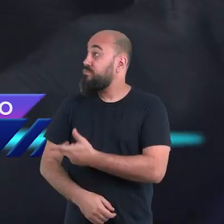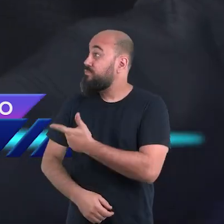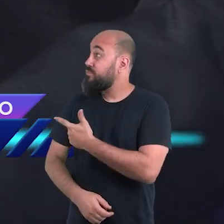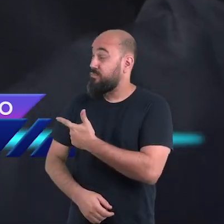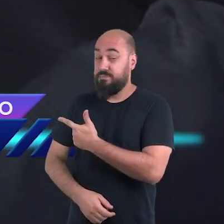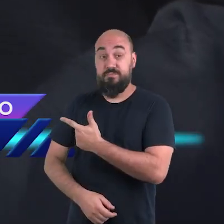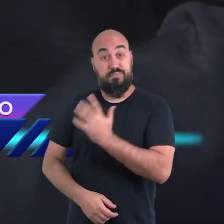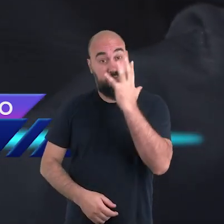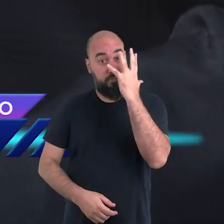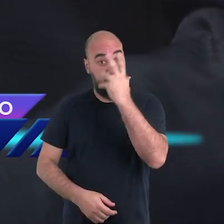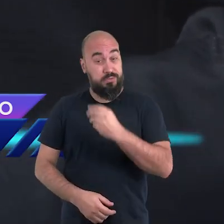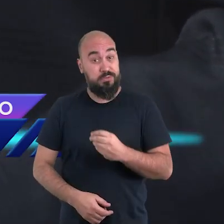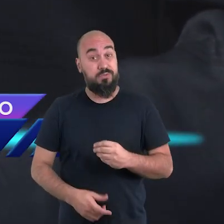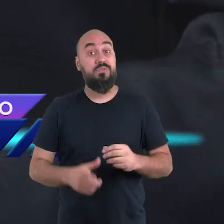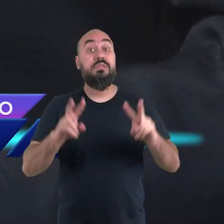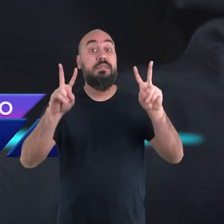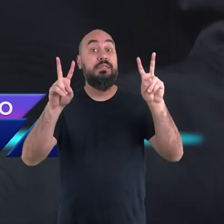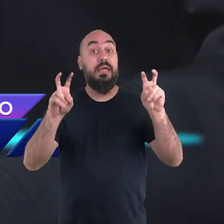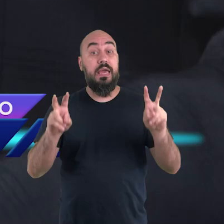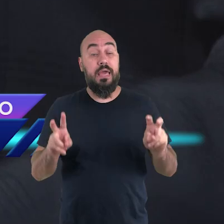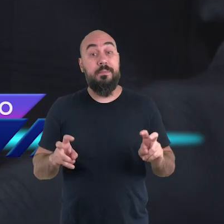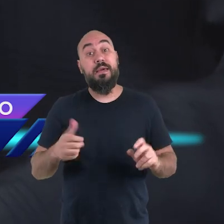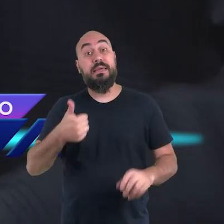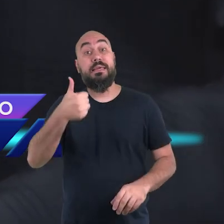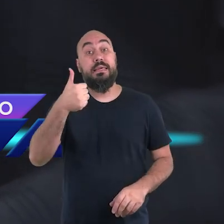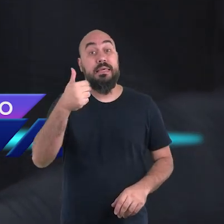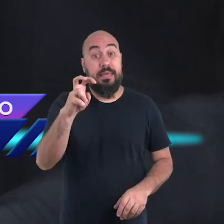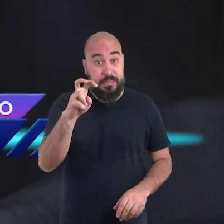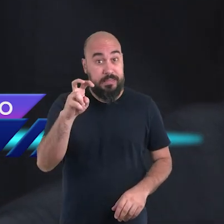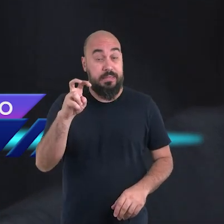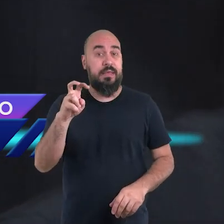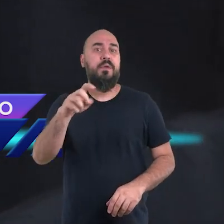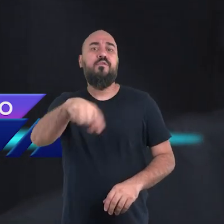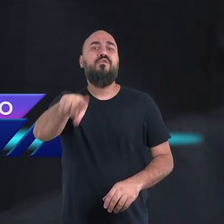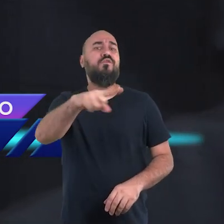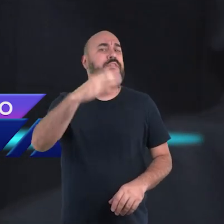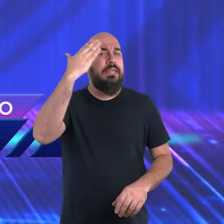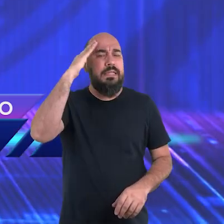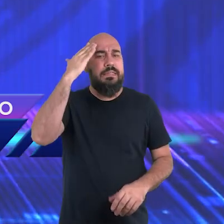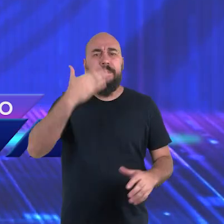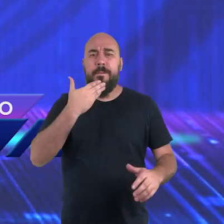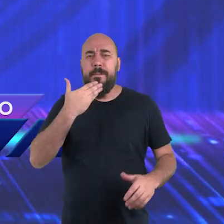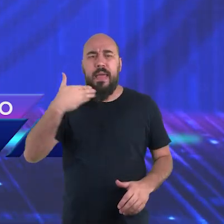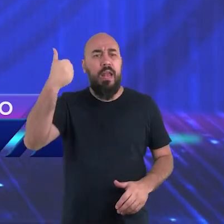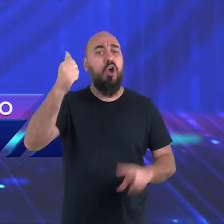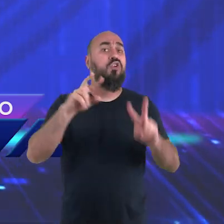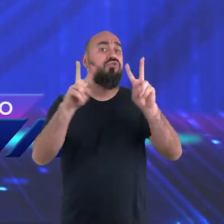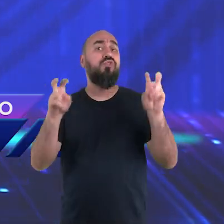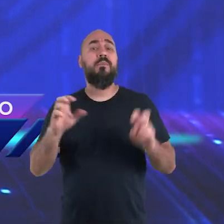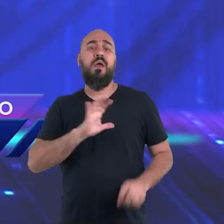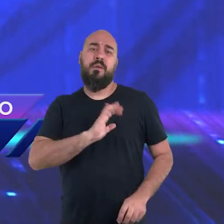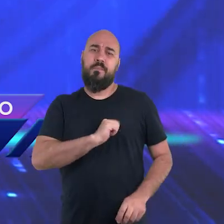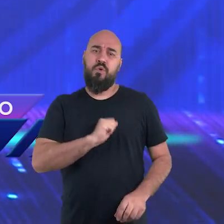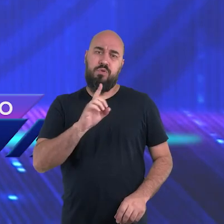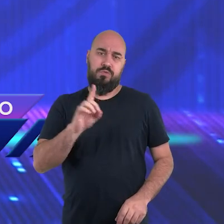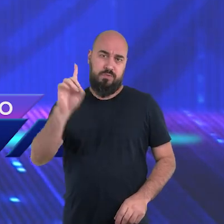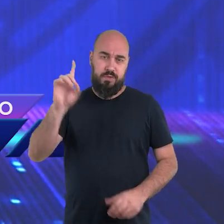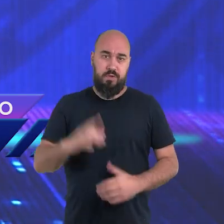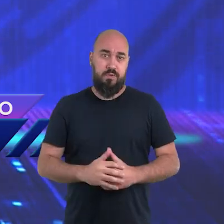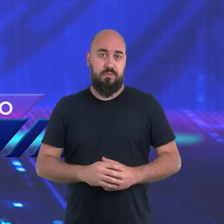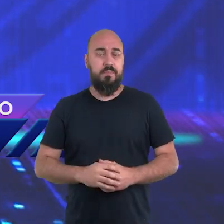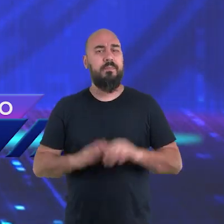15 impressionantes temas que vão te ajudar a entender mais e melhor do amor de Deus. E como é que você faz